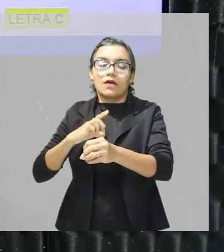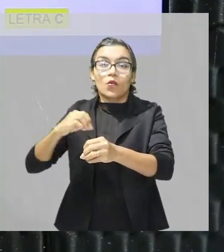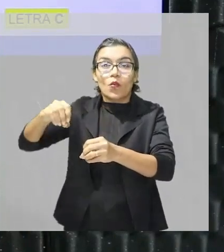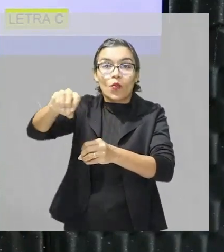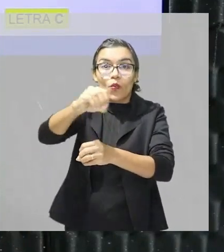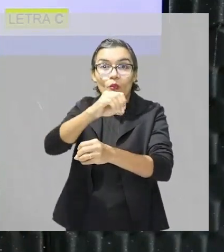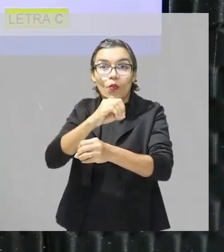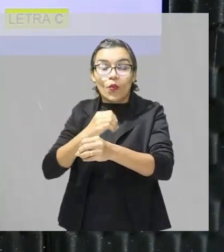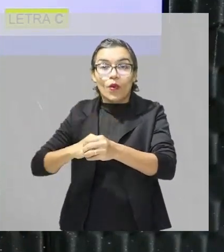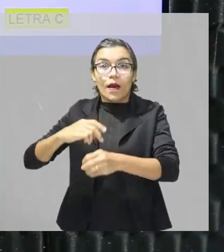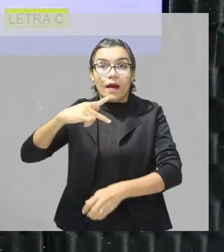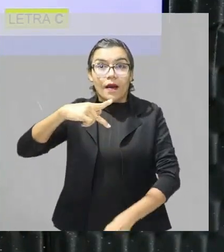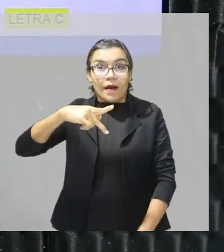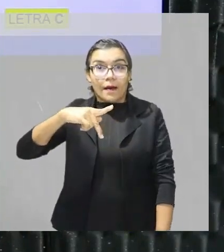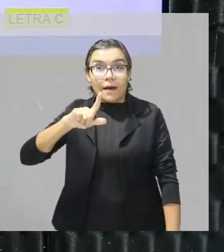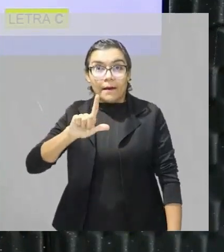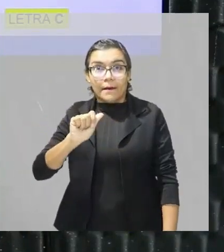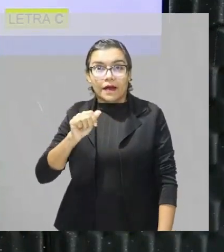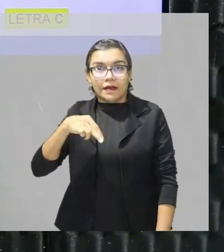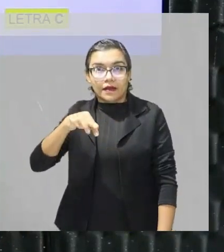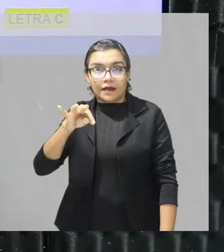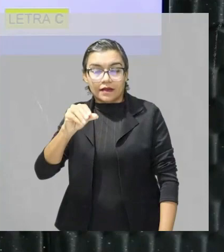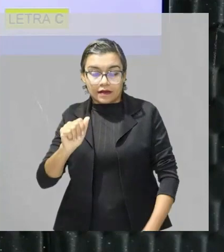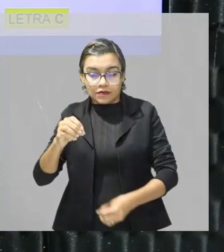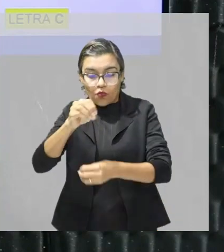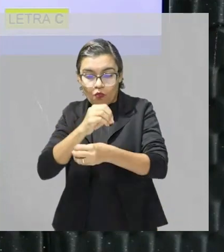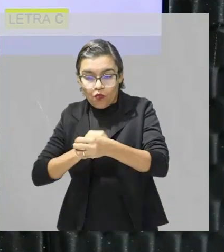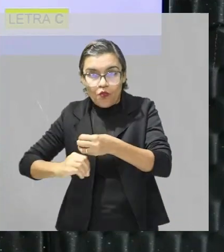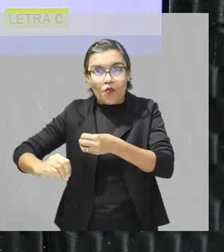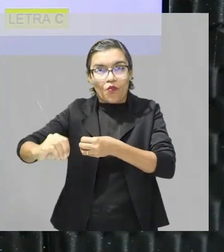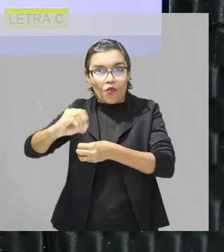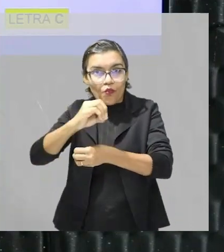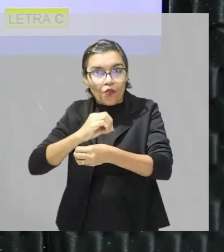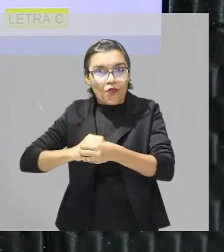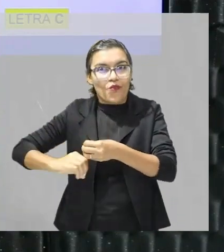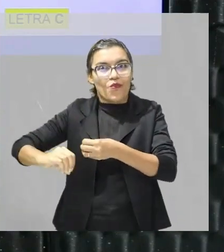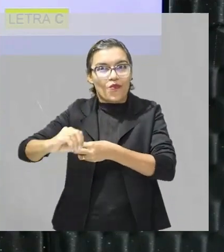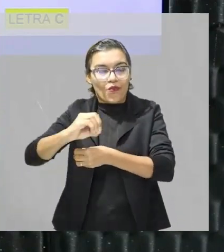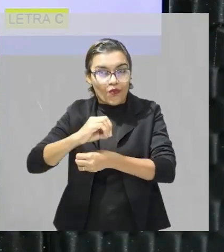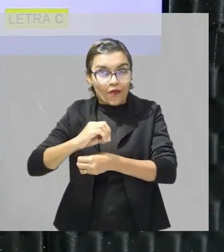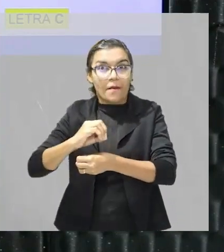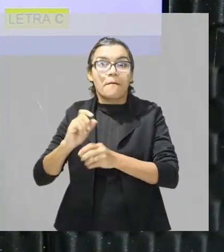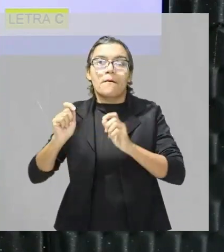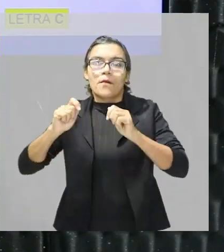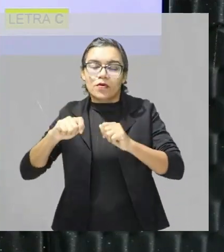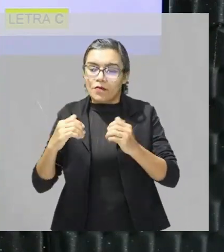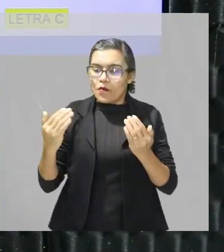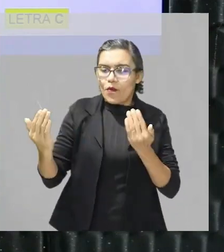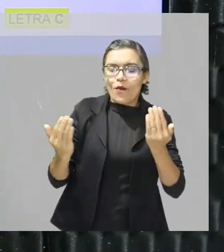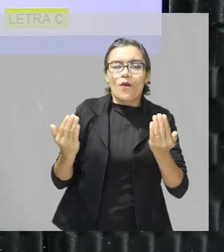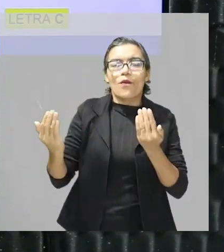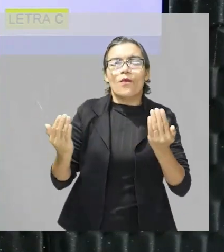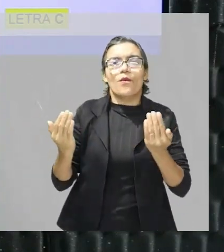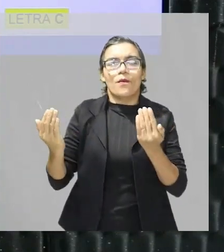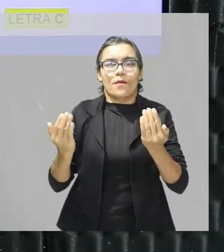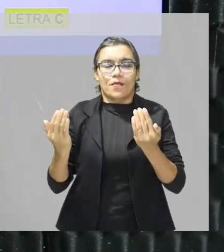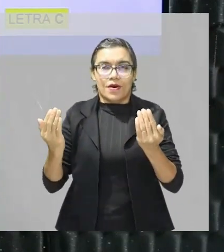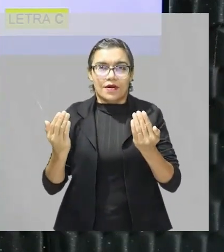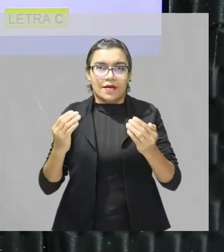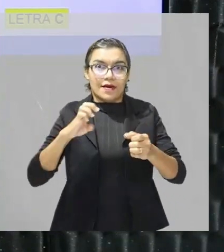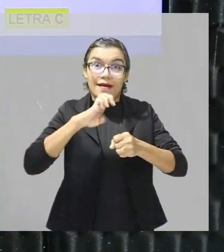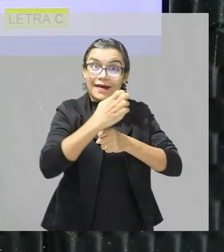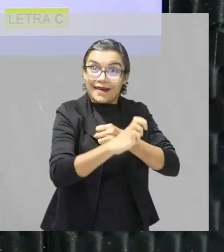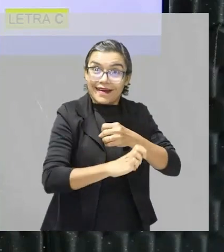nós temos os planetas Ok então os planetas nós podemos fazer essa analogia com isso